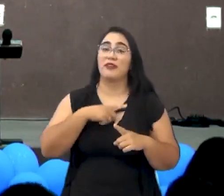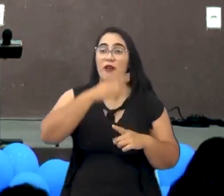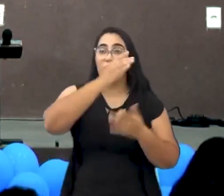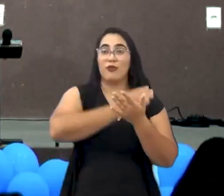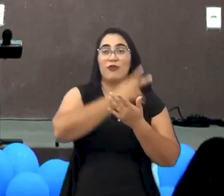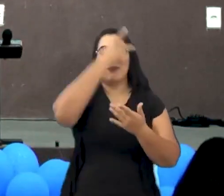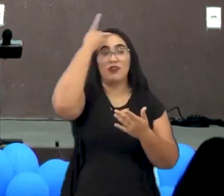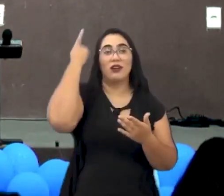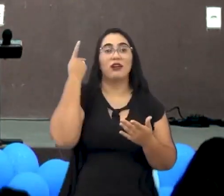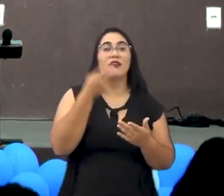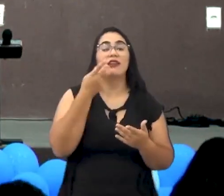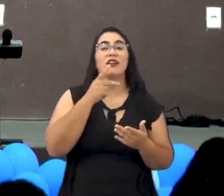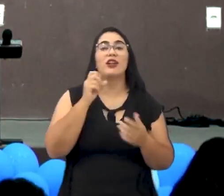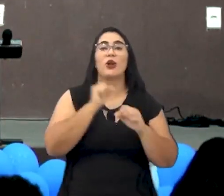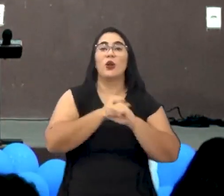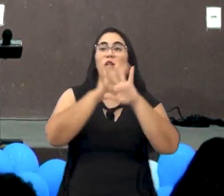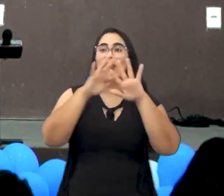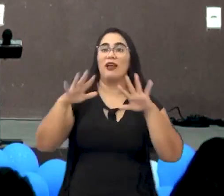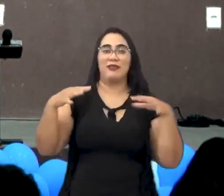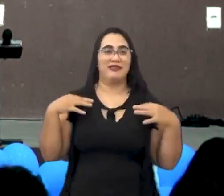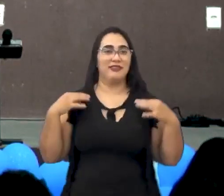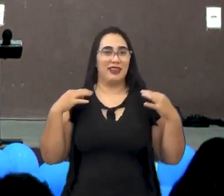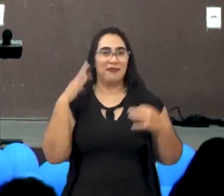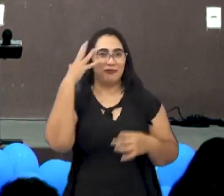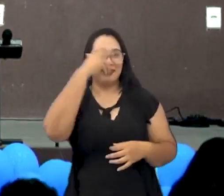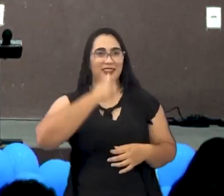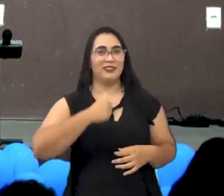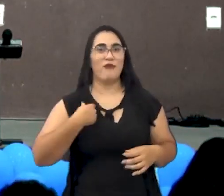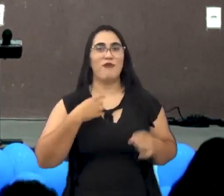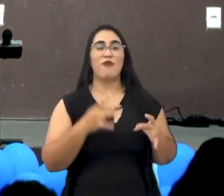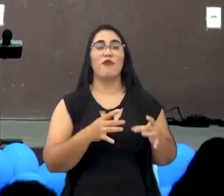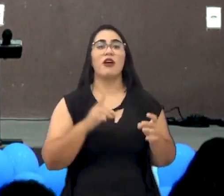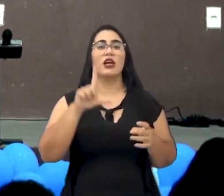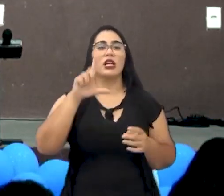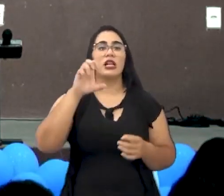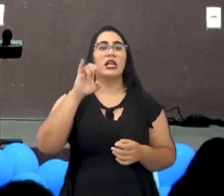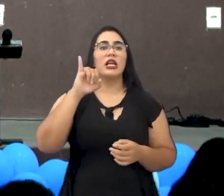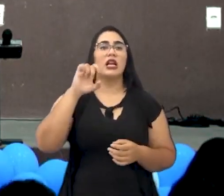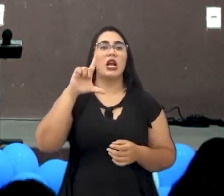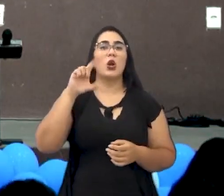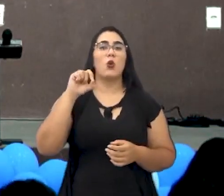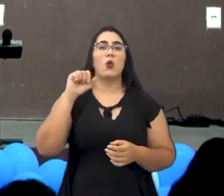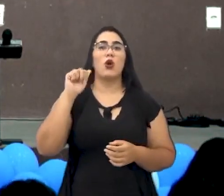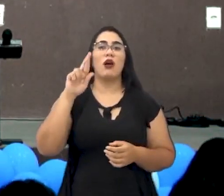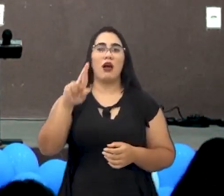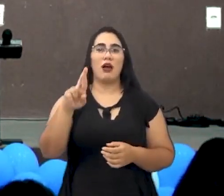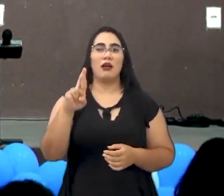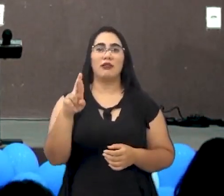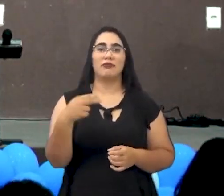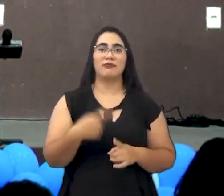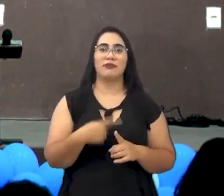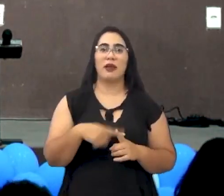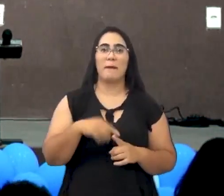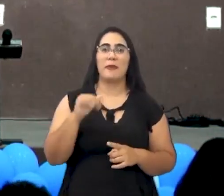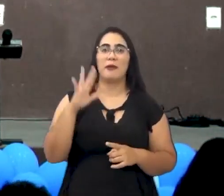Vou leiloar. Ó, é bonito, viu? O negócio aqui por dentro aqui, eu acho tão bonito. Pudesse eu usava ao avesso.